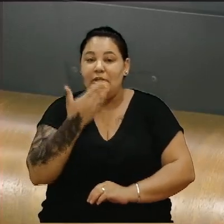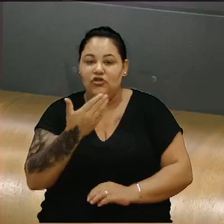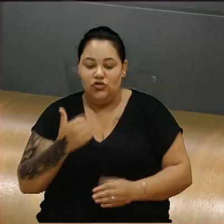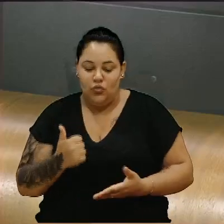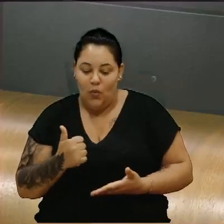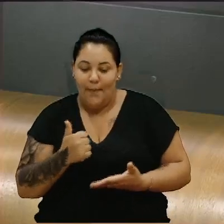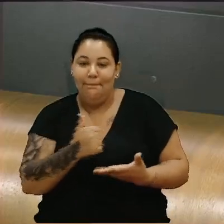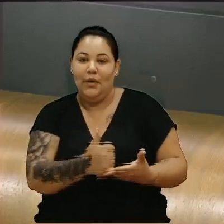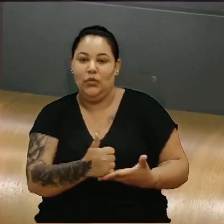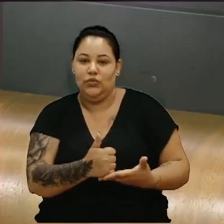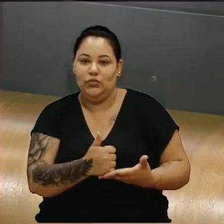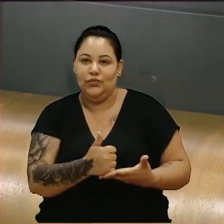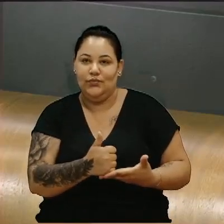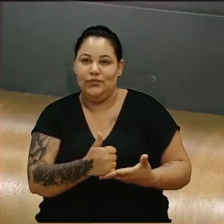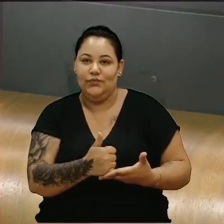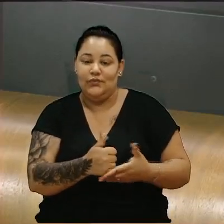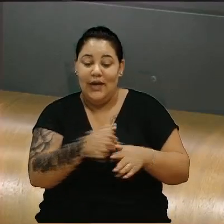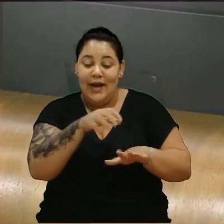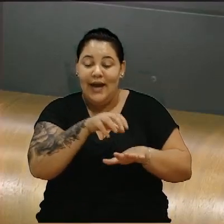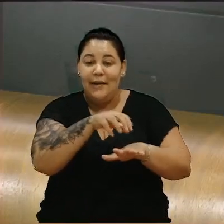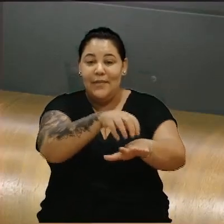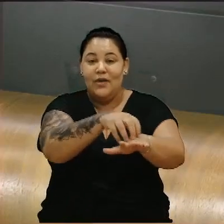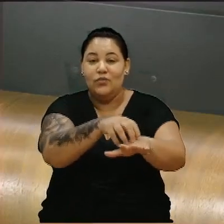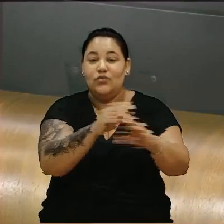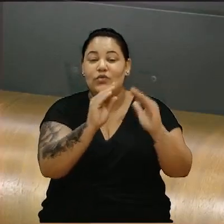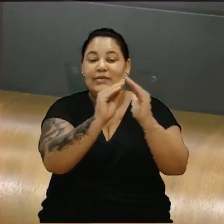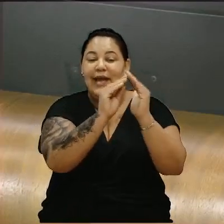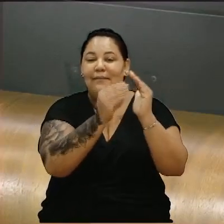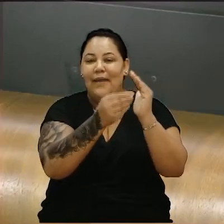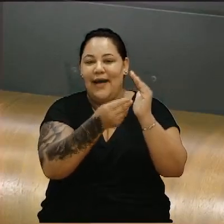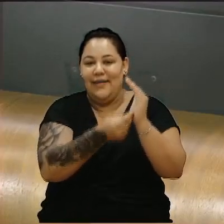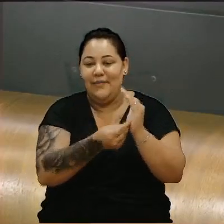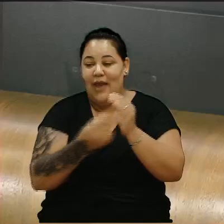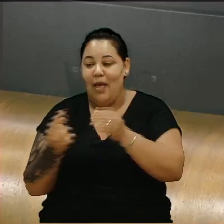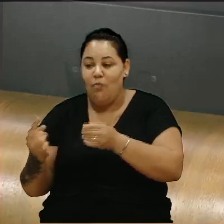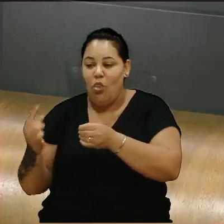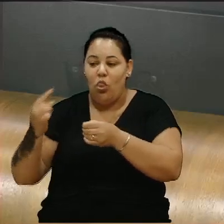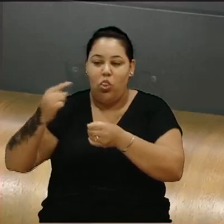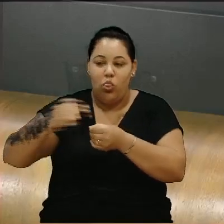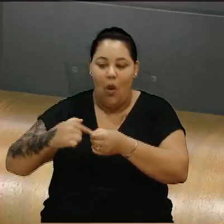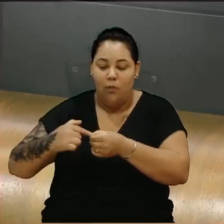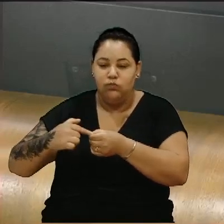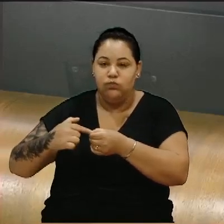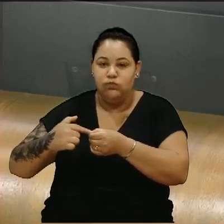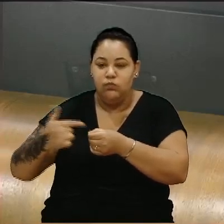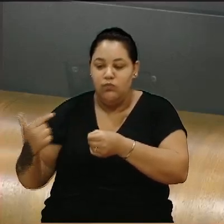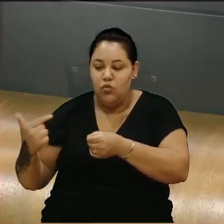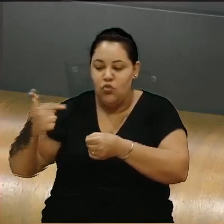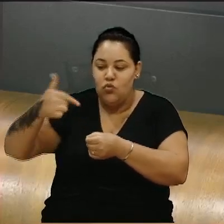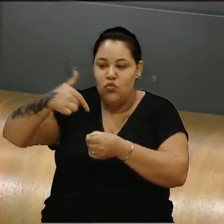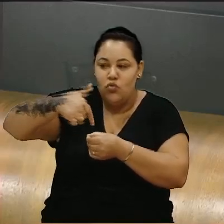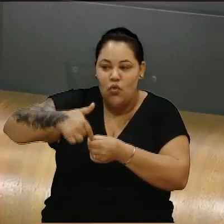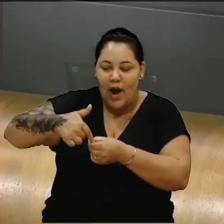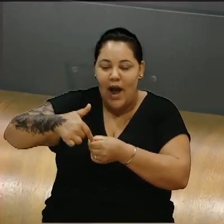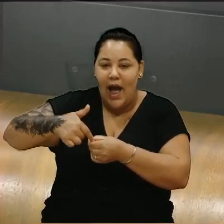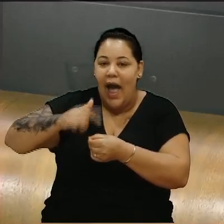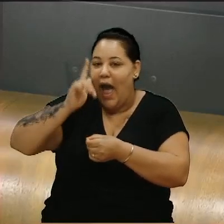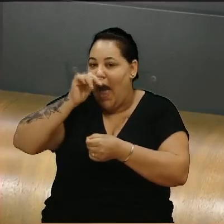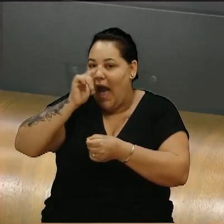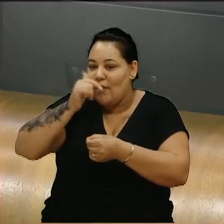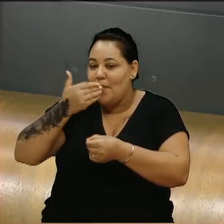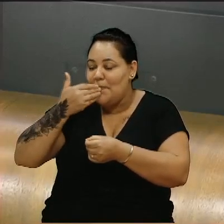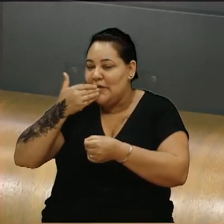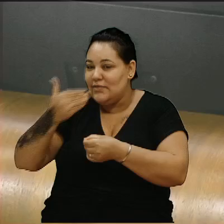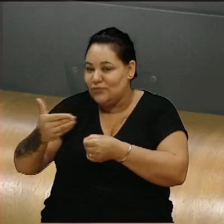dos caminhões do SAMAI para fazer o reabastecimento e até mesmo, se for um incêndio de grandes proporções, tem que solicitar esse apoio